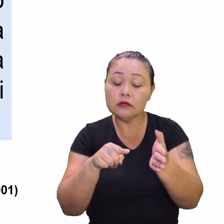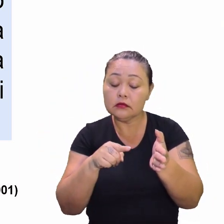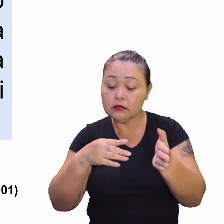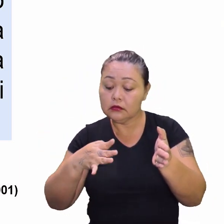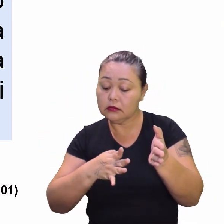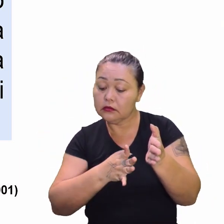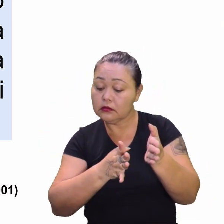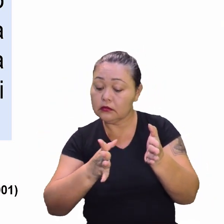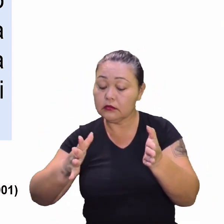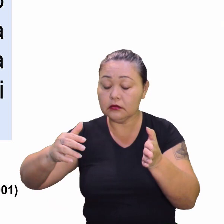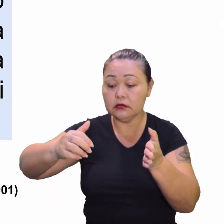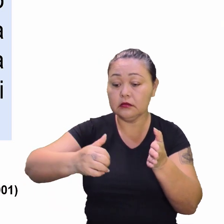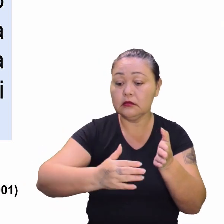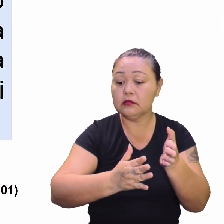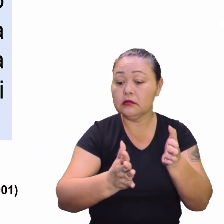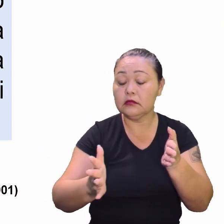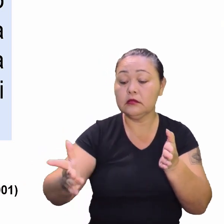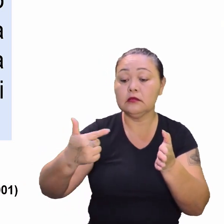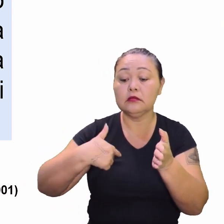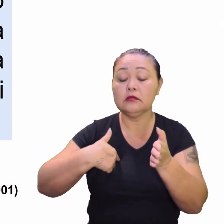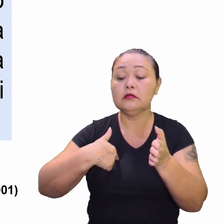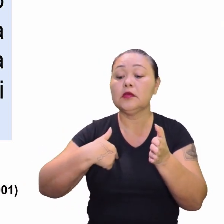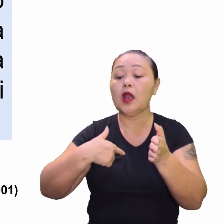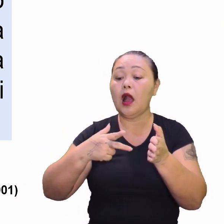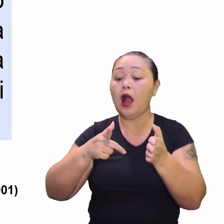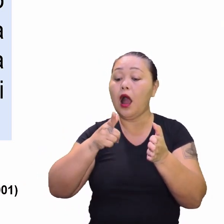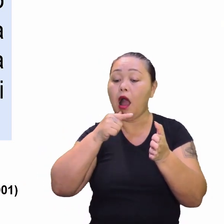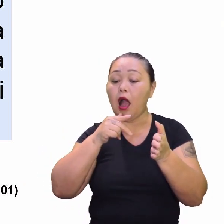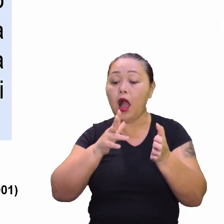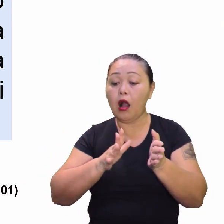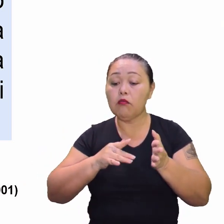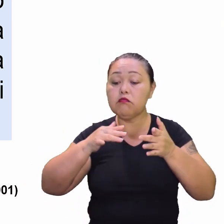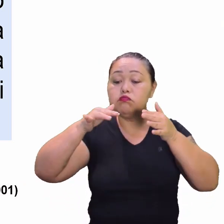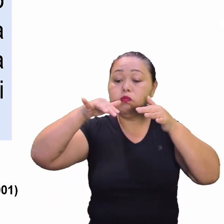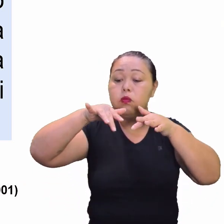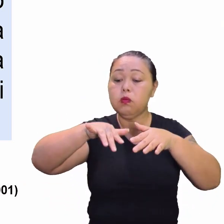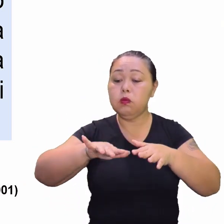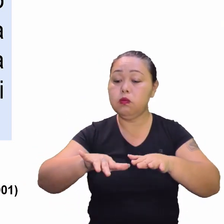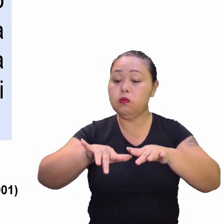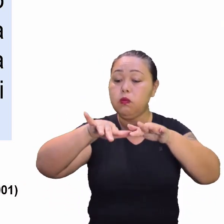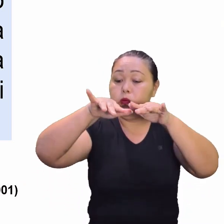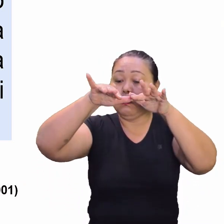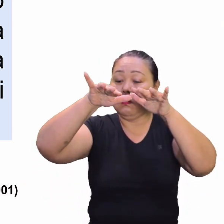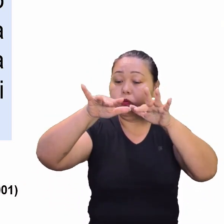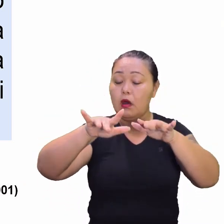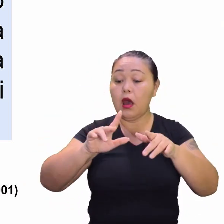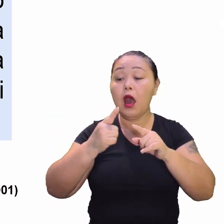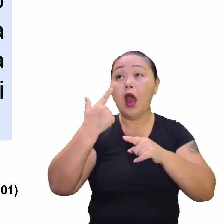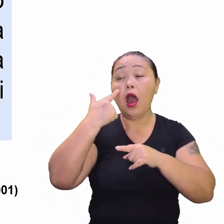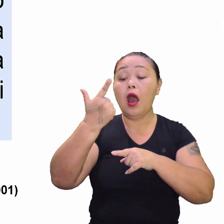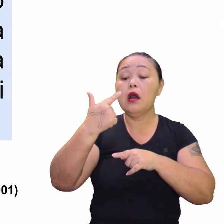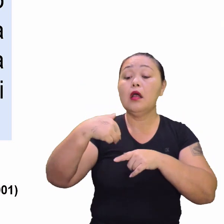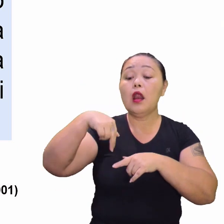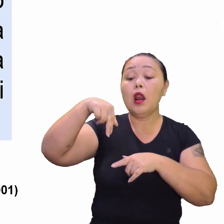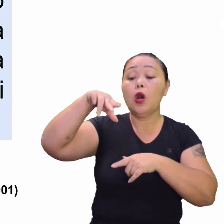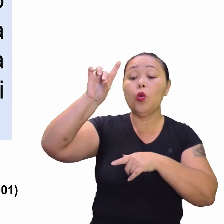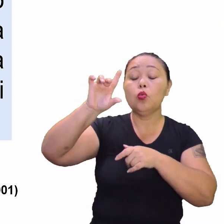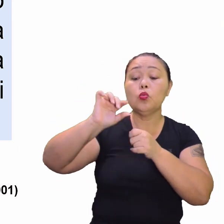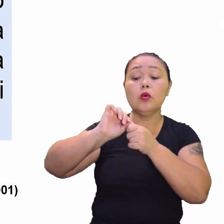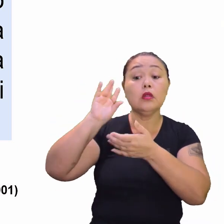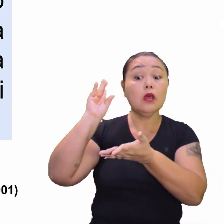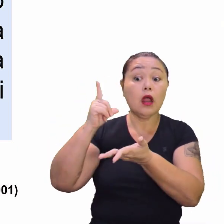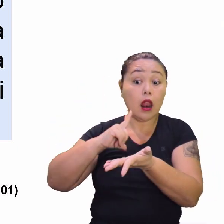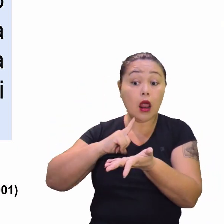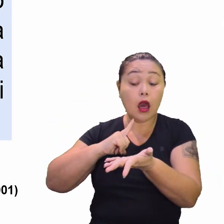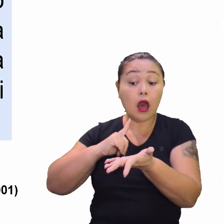concorrentes, né? Rios com grande volume de água. Agora, muitas das vezes, quando a gente olha para o Nordeste, tem região que tem